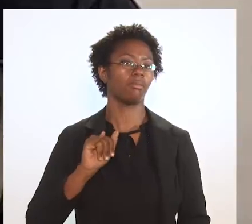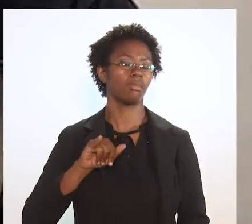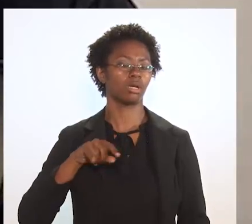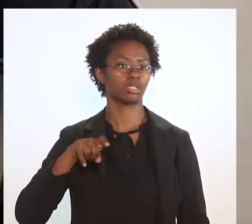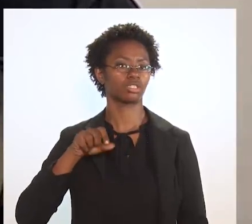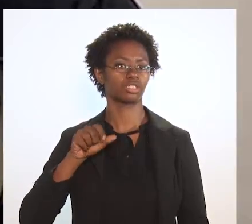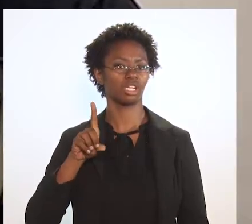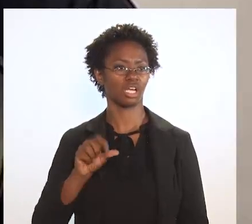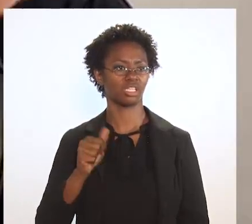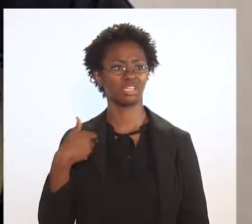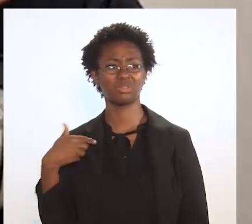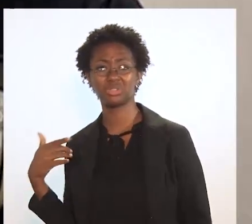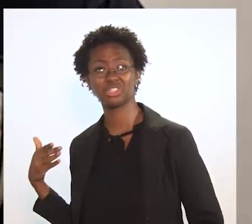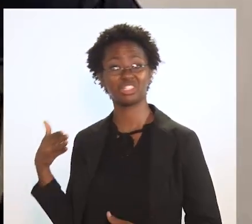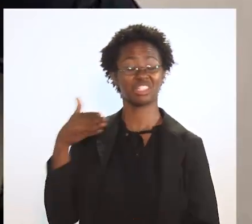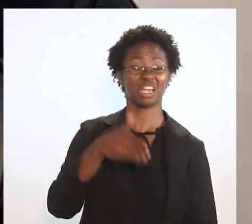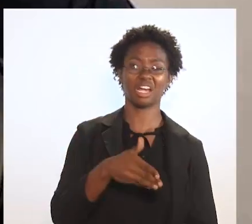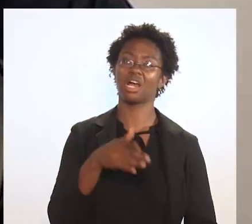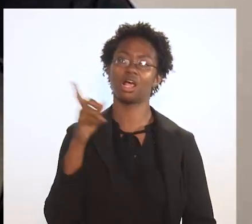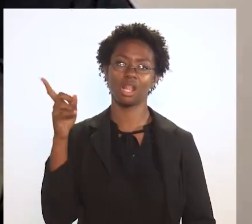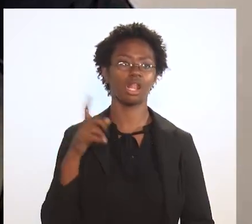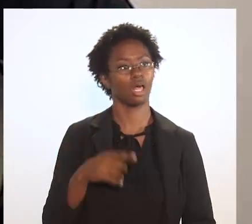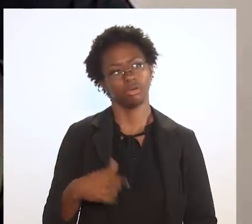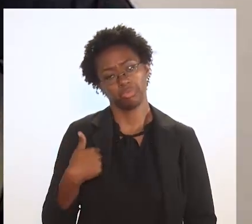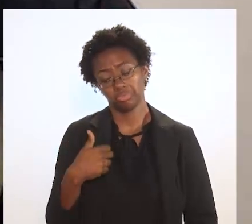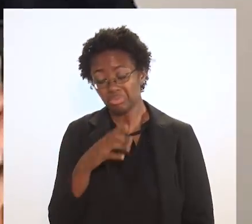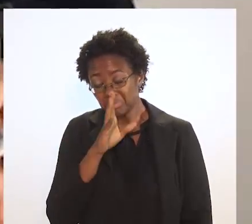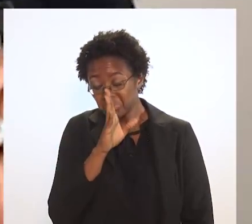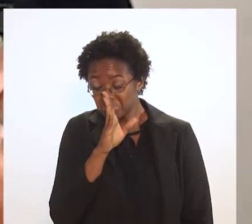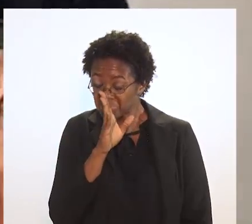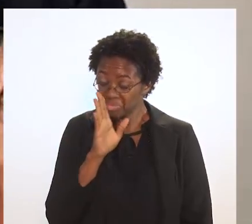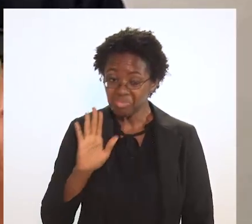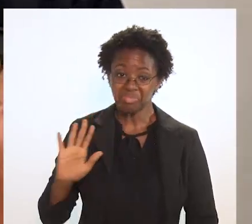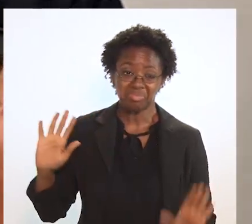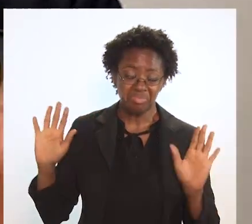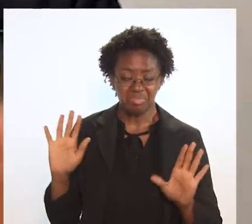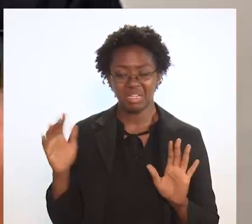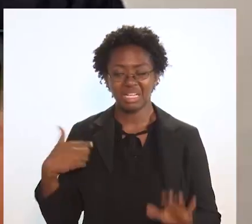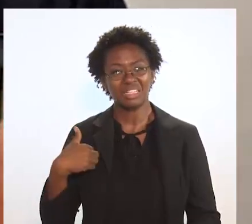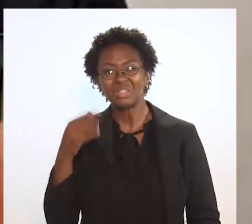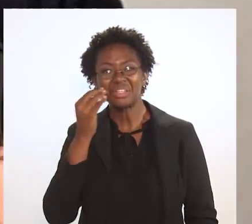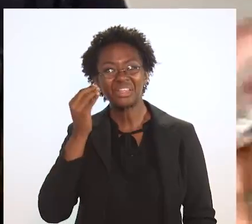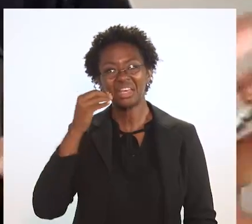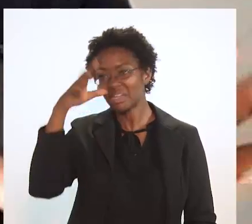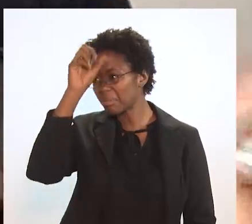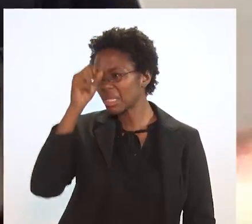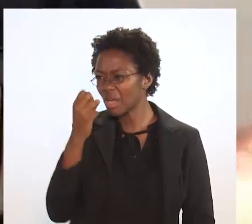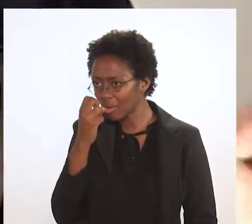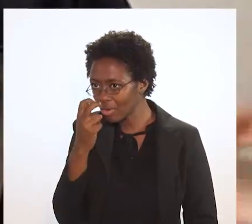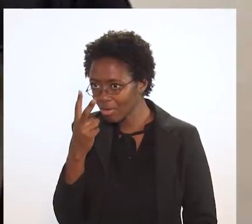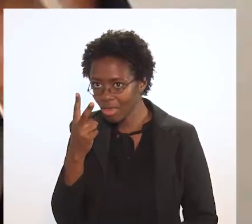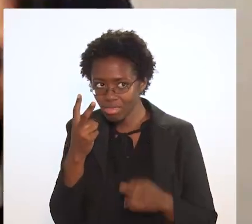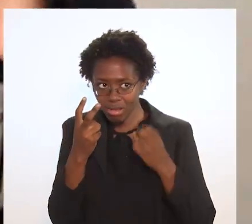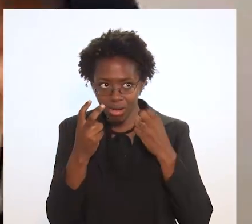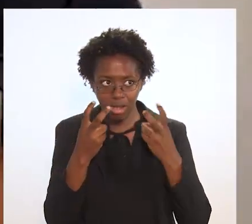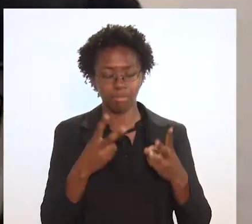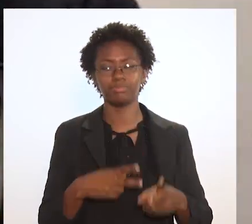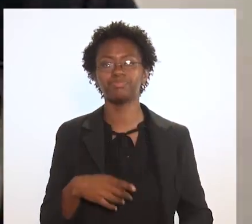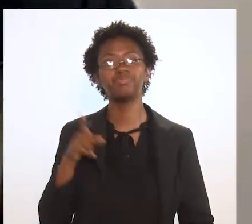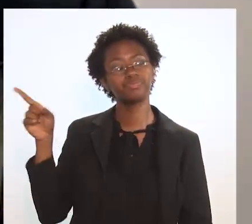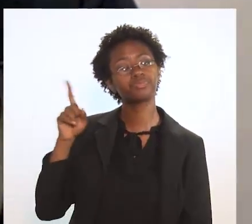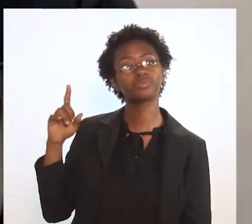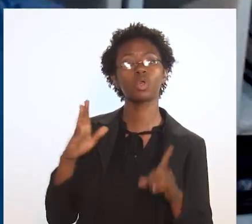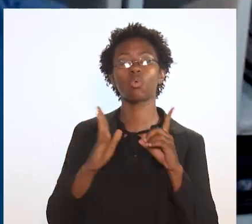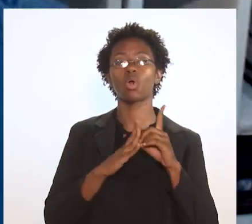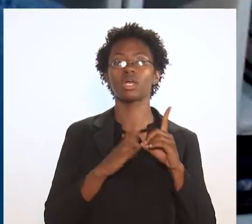da Baixada, né? Então, até chegar no Cacique de Ramos, né, eu ficava quietinho ali na minha, ali, tentando aprender alguma coisa, olhando